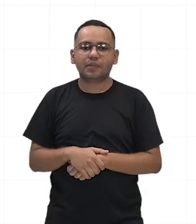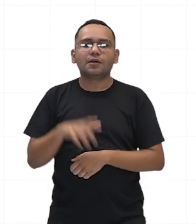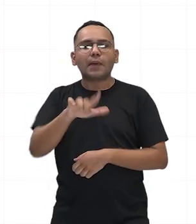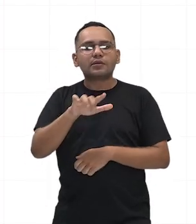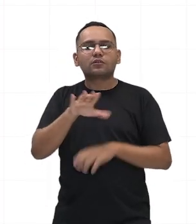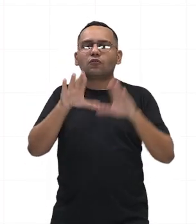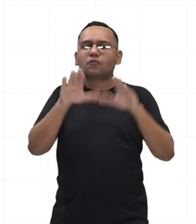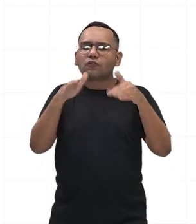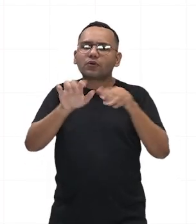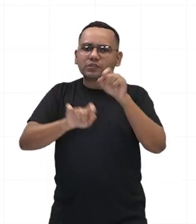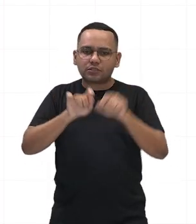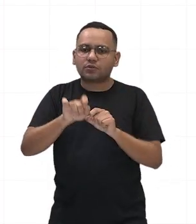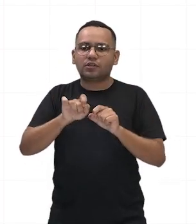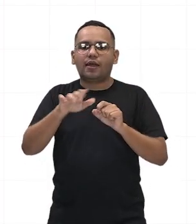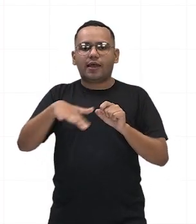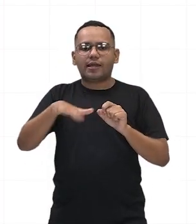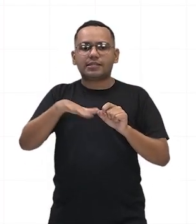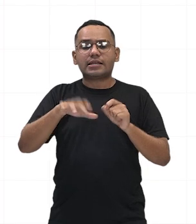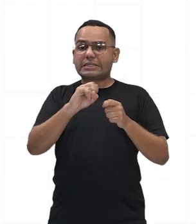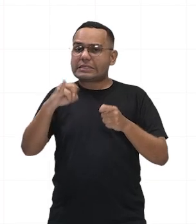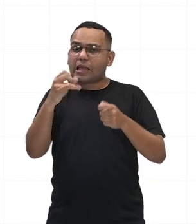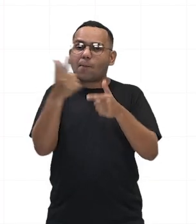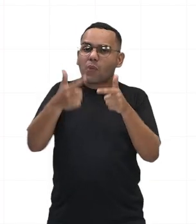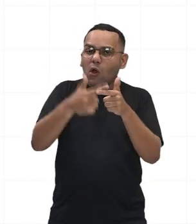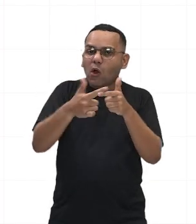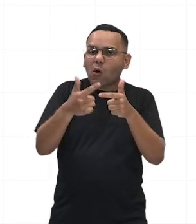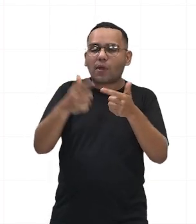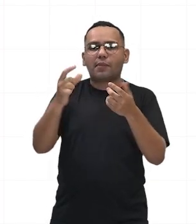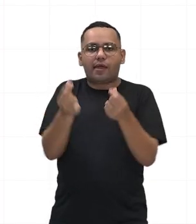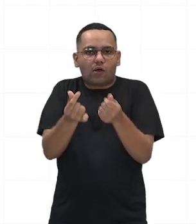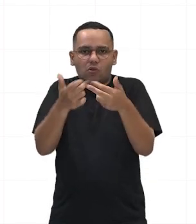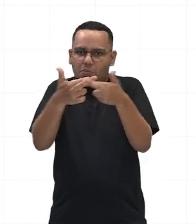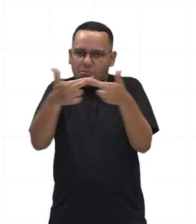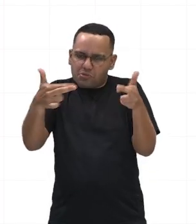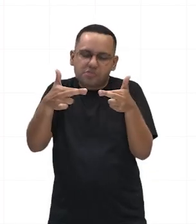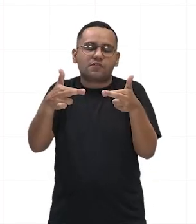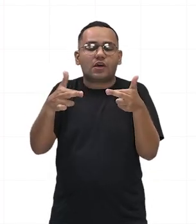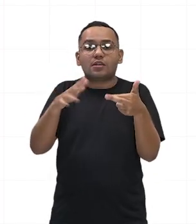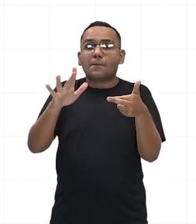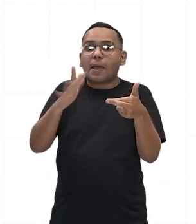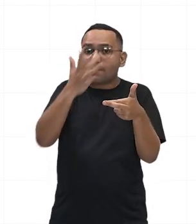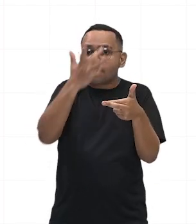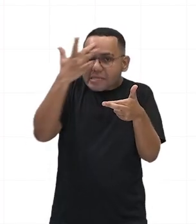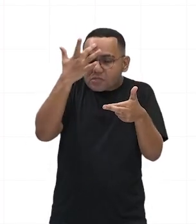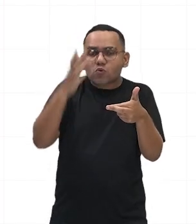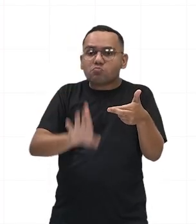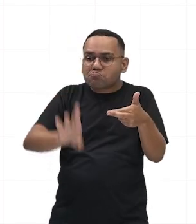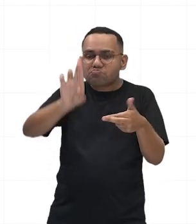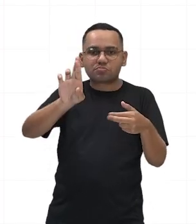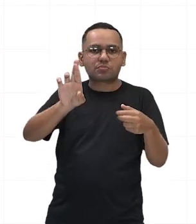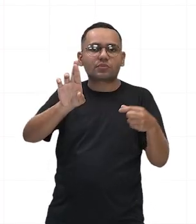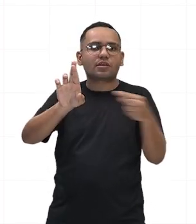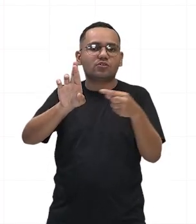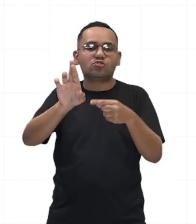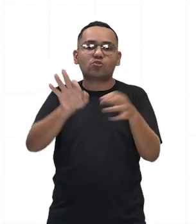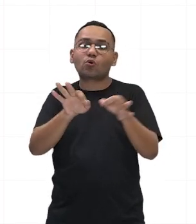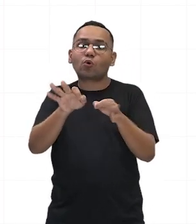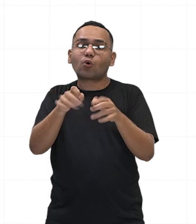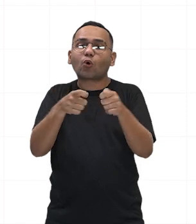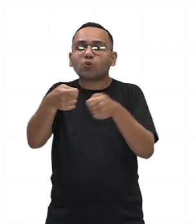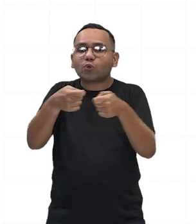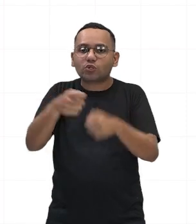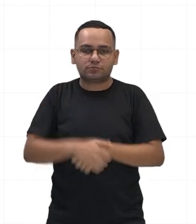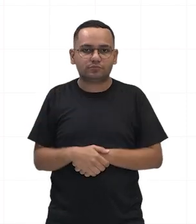Então, daí a ditadura. A ditadura nasceu daí. Então, era aquele camarada que tinha poder absoluto. Mas veja como os romanos são espertos. Eles só tinham